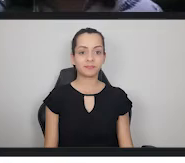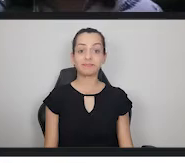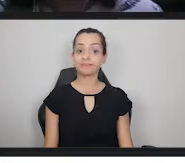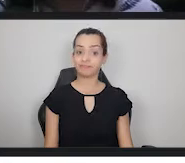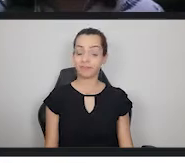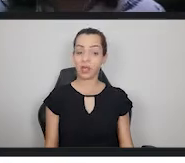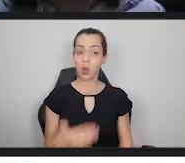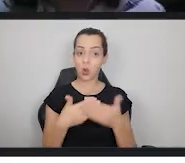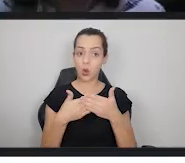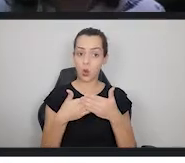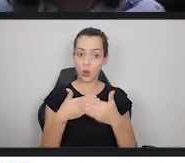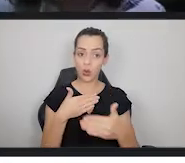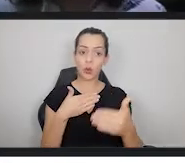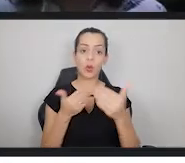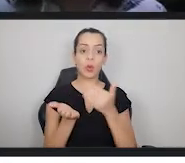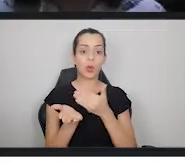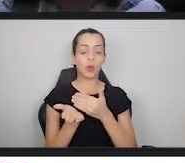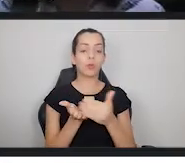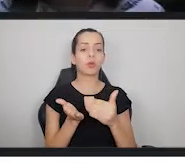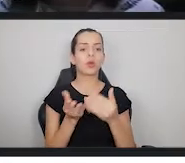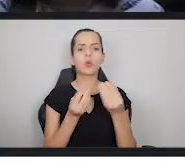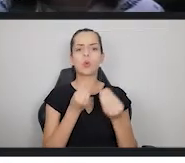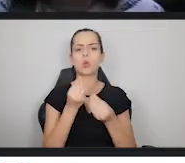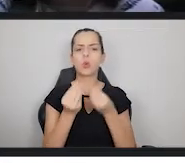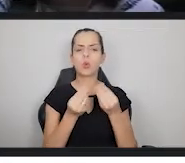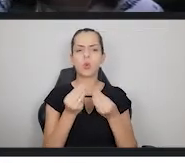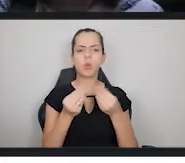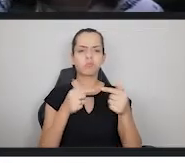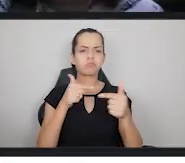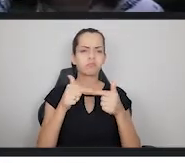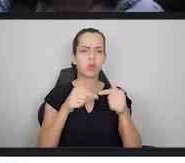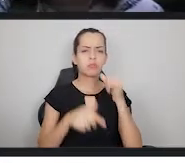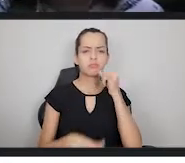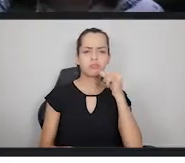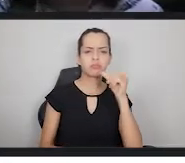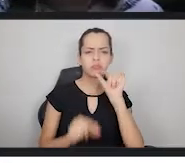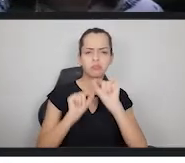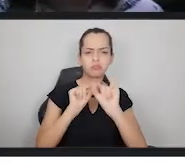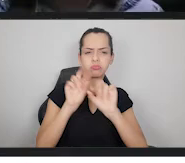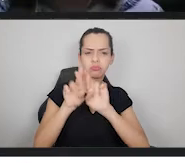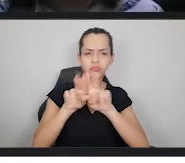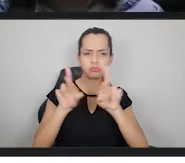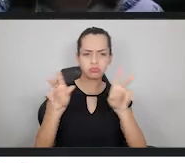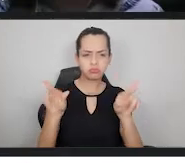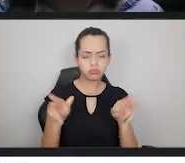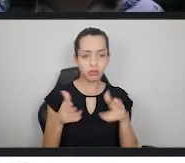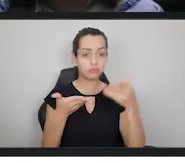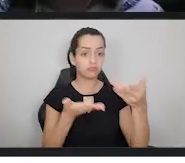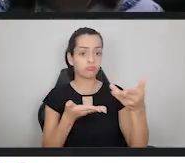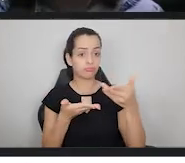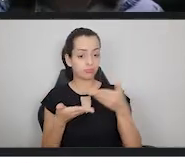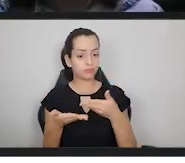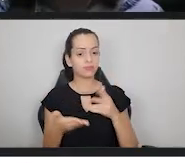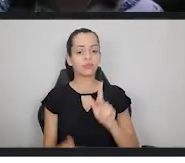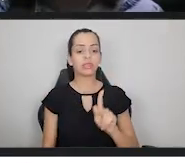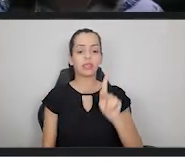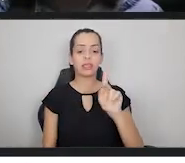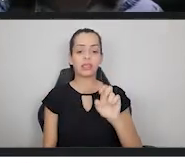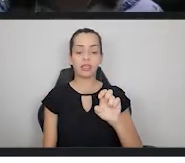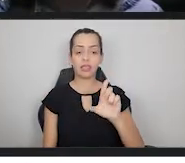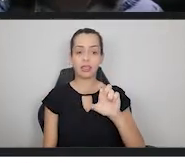Como Funciona a Rede Elétrica, ministrada por nossa ilustre convidada, Kelly Fabiana, de Assis, engenheira